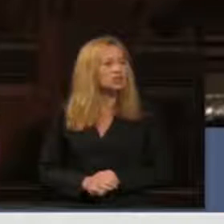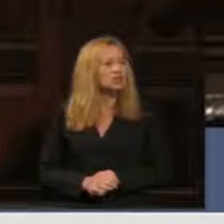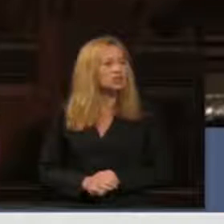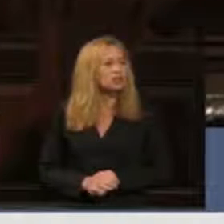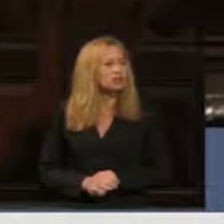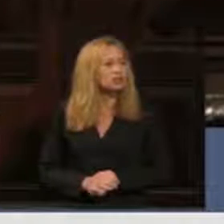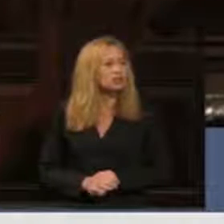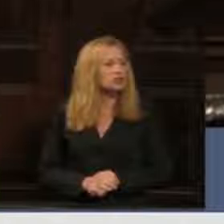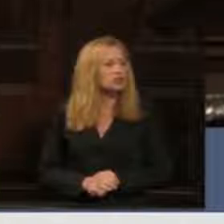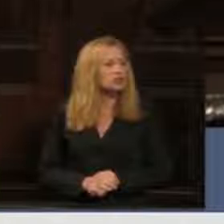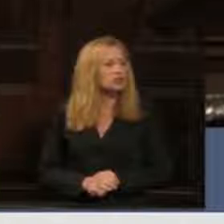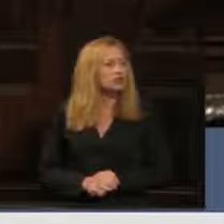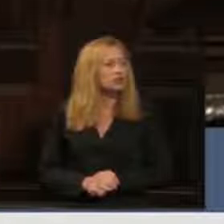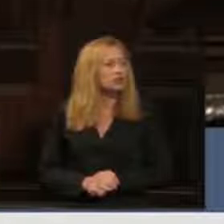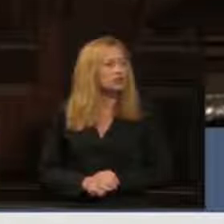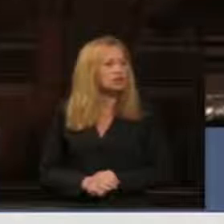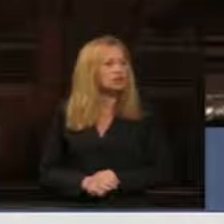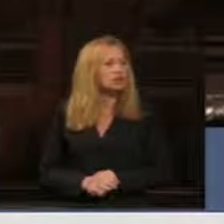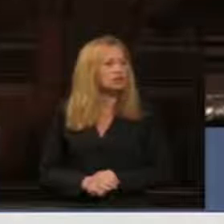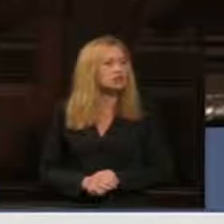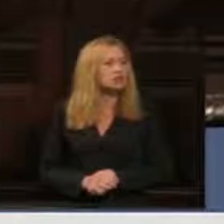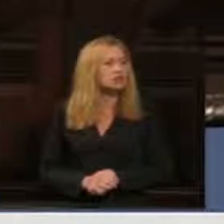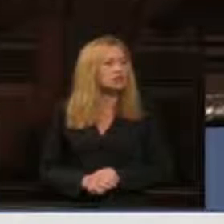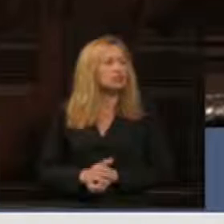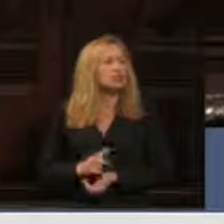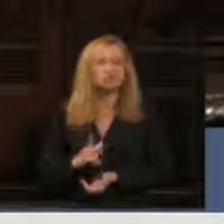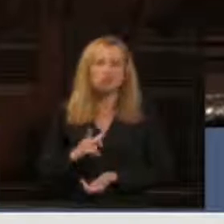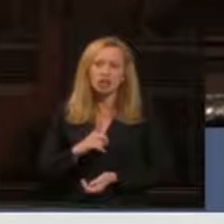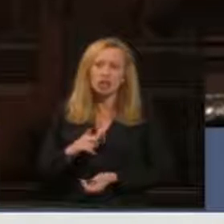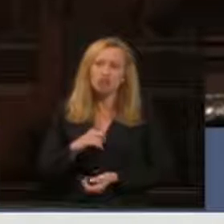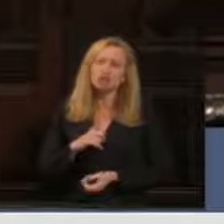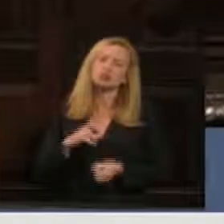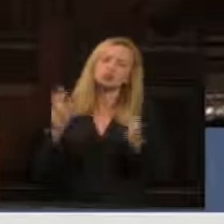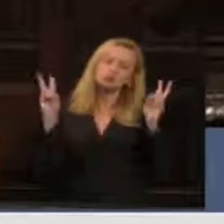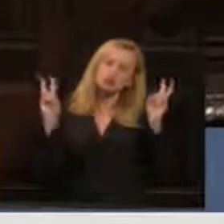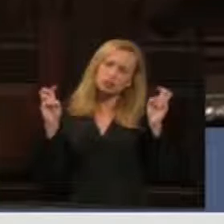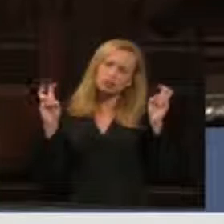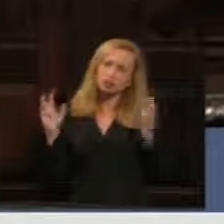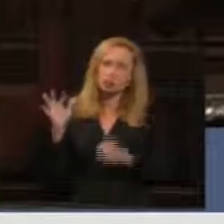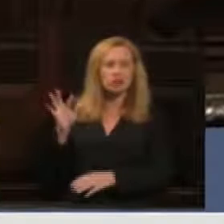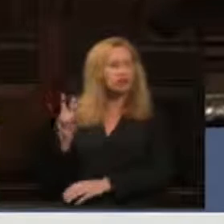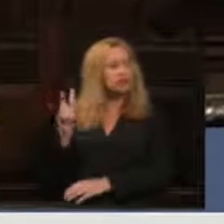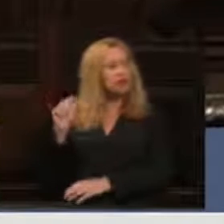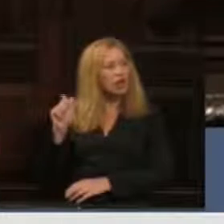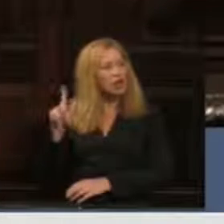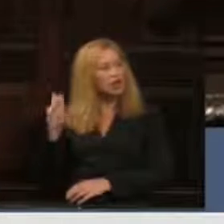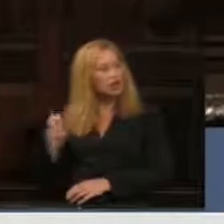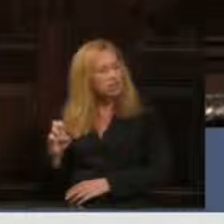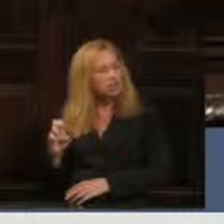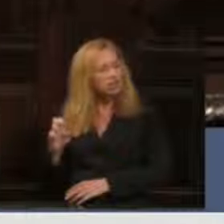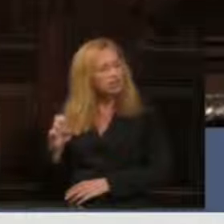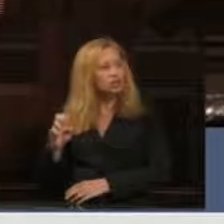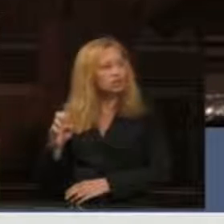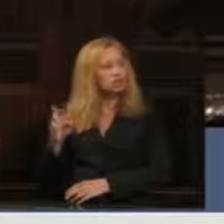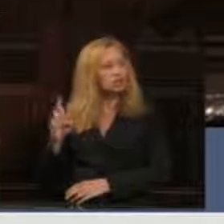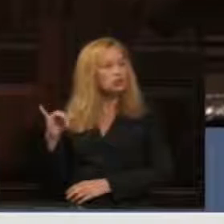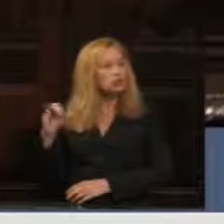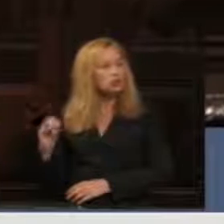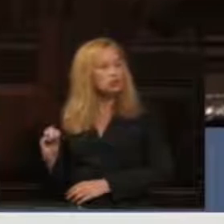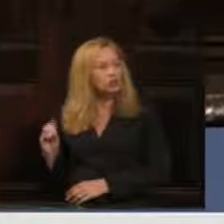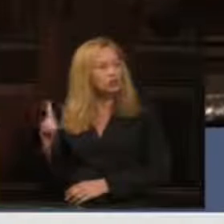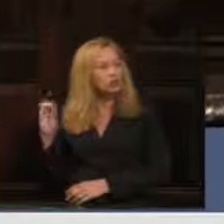Na Vale do Rio Doce, a mesma Vale que,